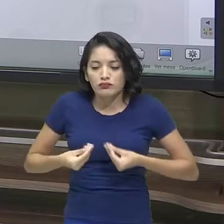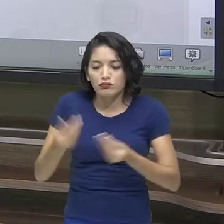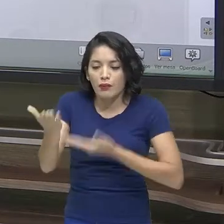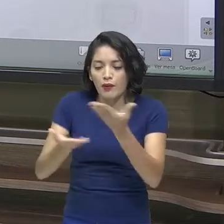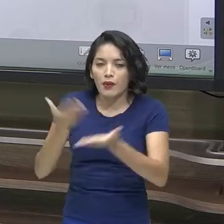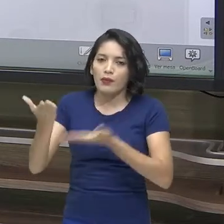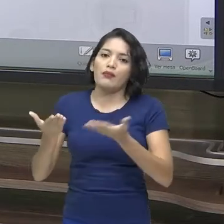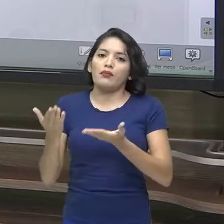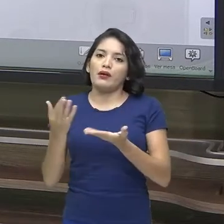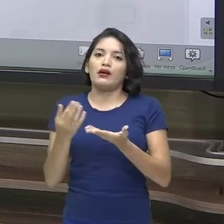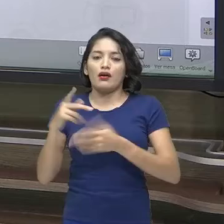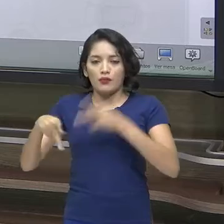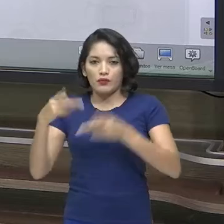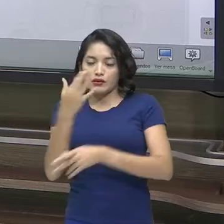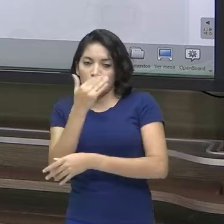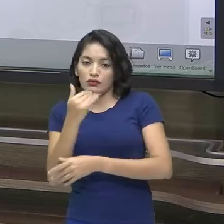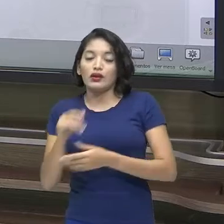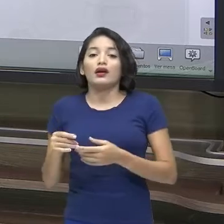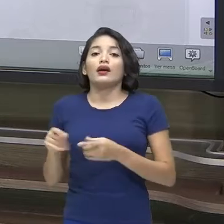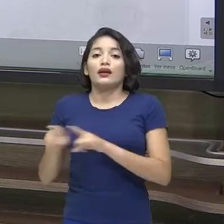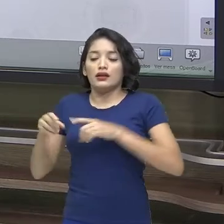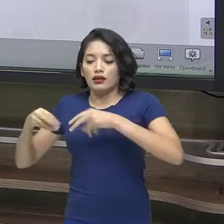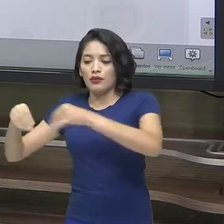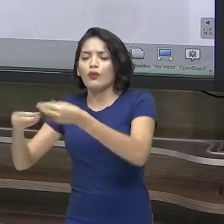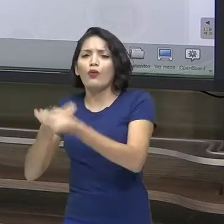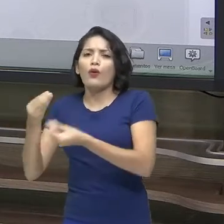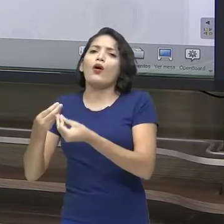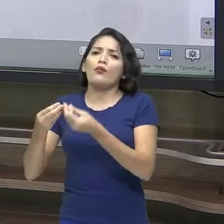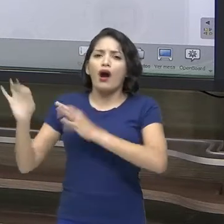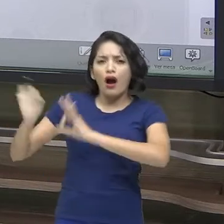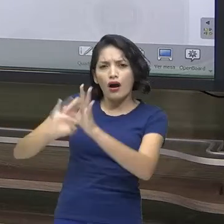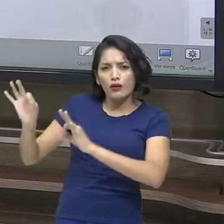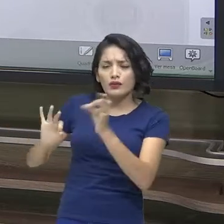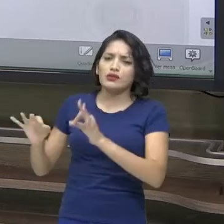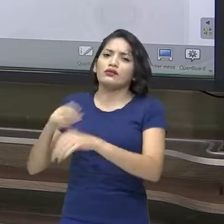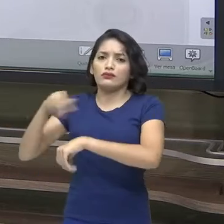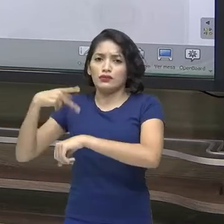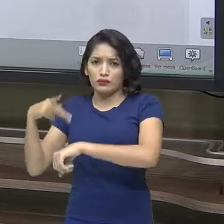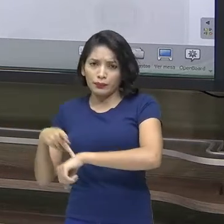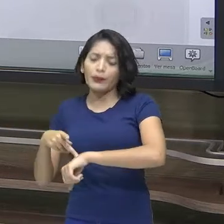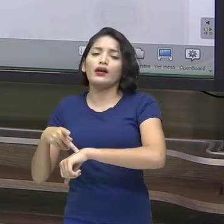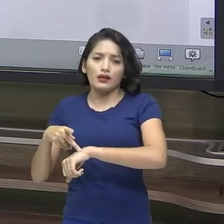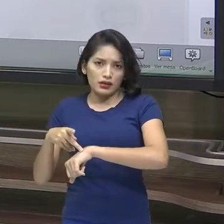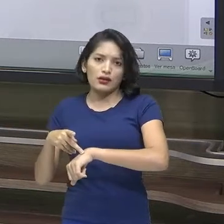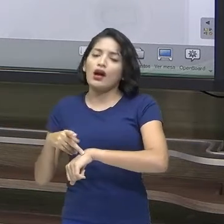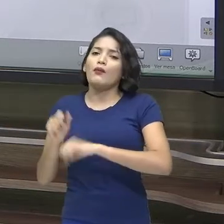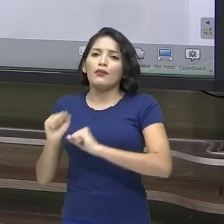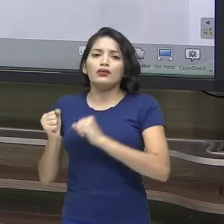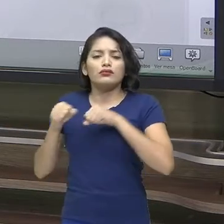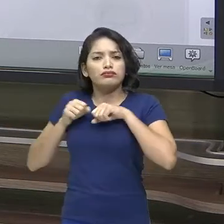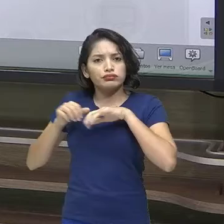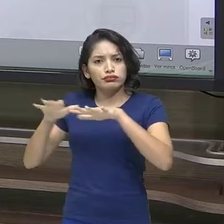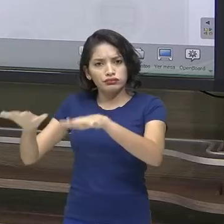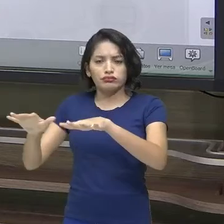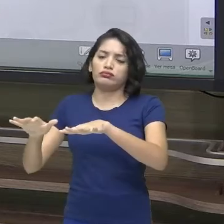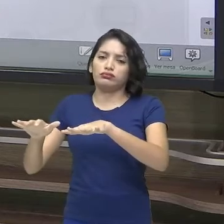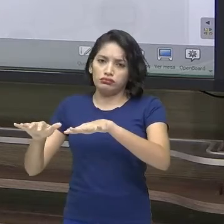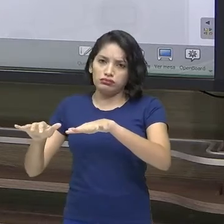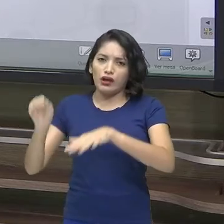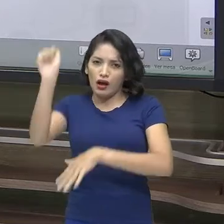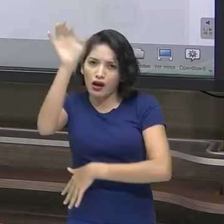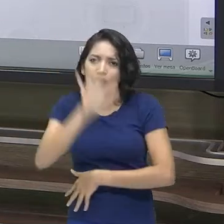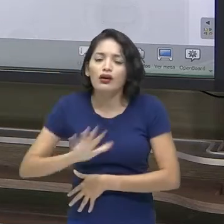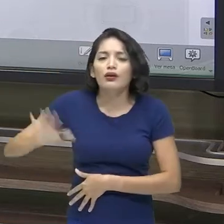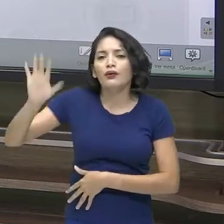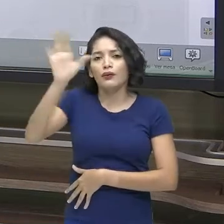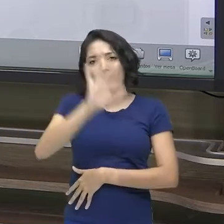a terra nós vamos organizar através de uma reforma agrária para que esse país possa aí se projetar diante dessa Europa,